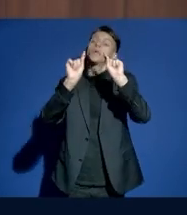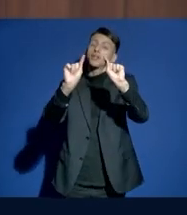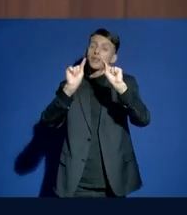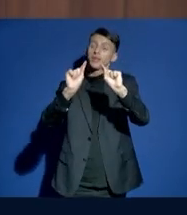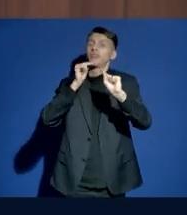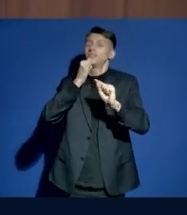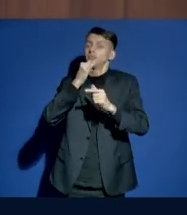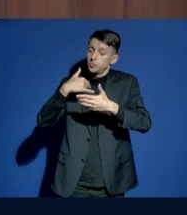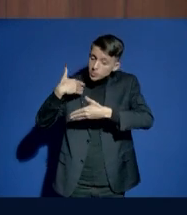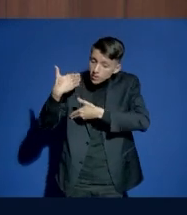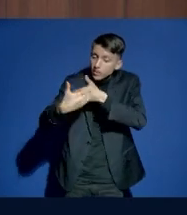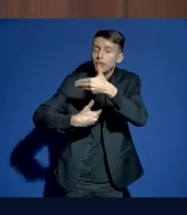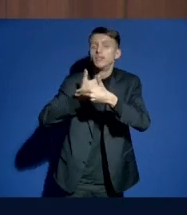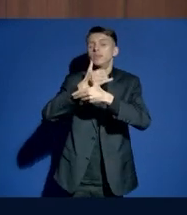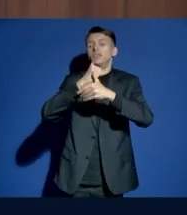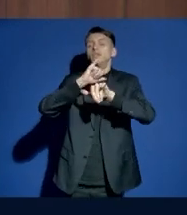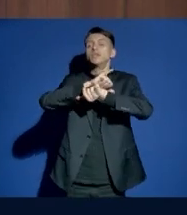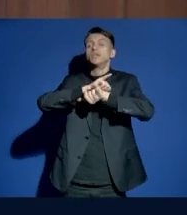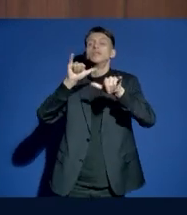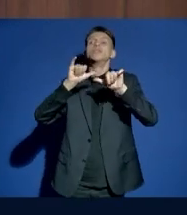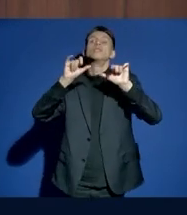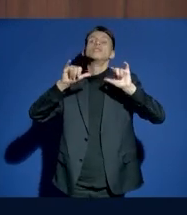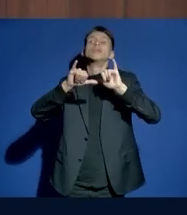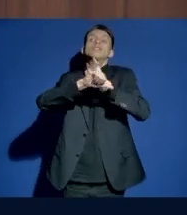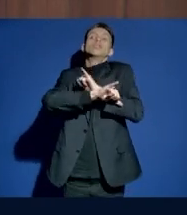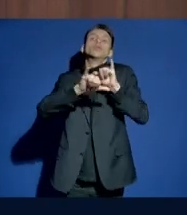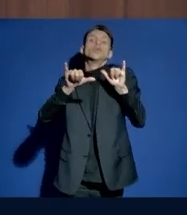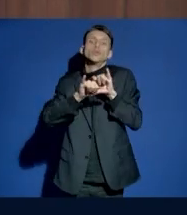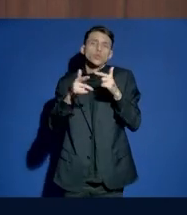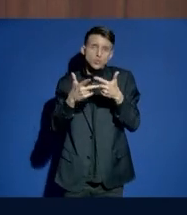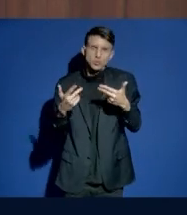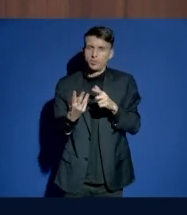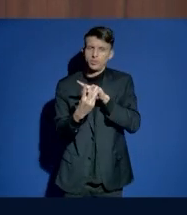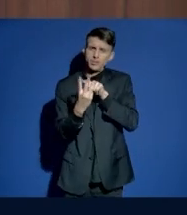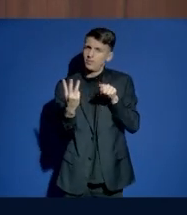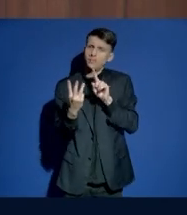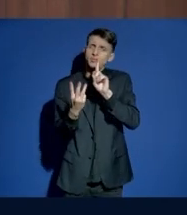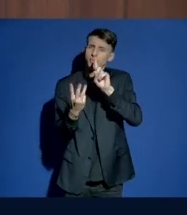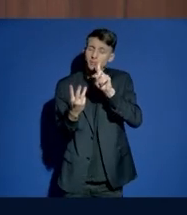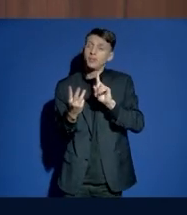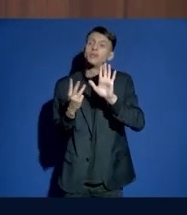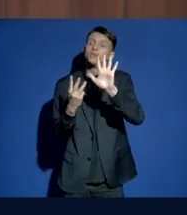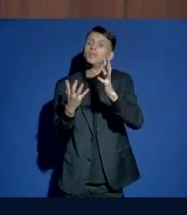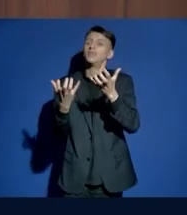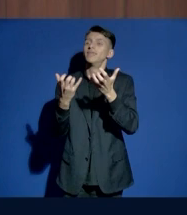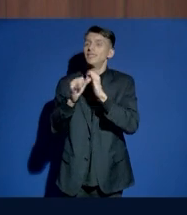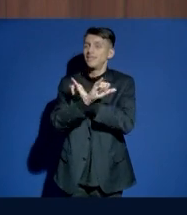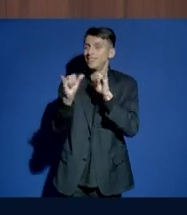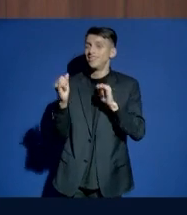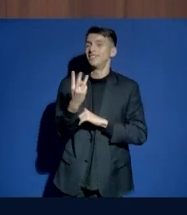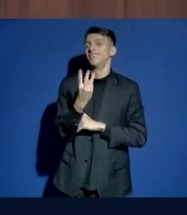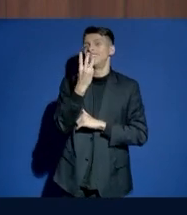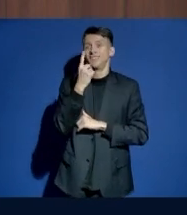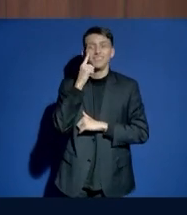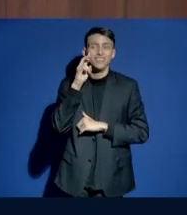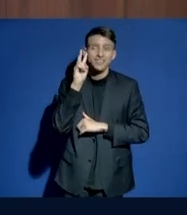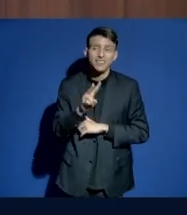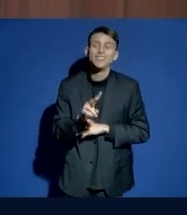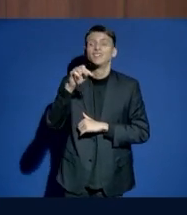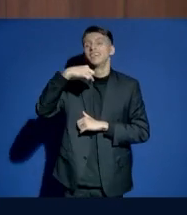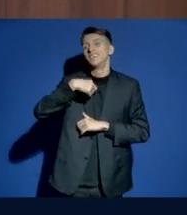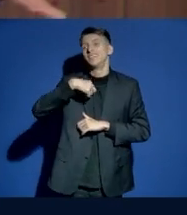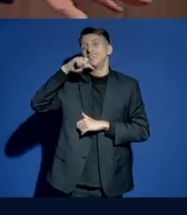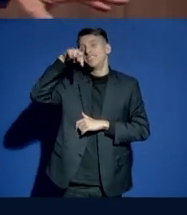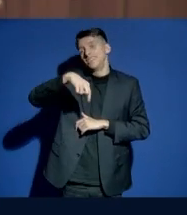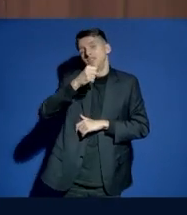é não é aqui querer fazer propaganda de nós não mas vocês olharam aqui para nós três vocês viram o seguinte eu sou aqui